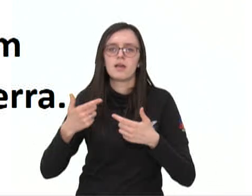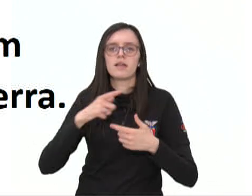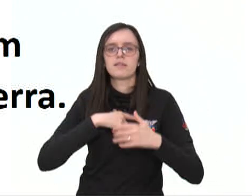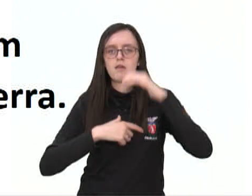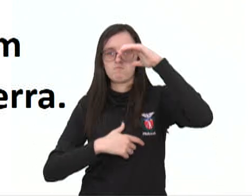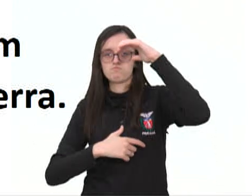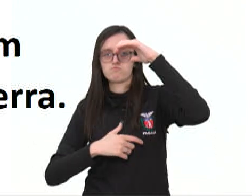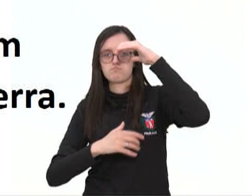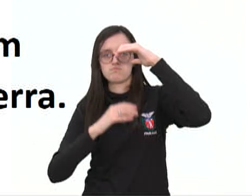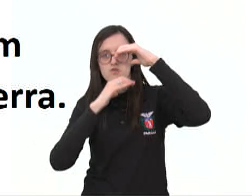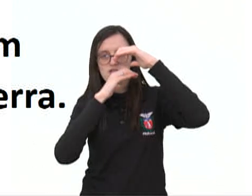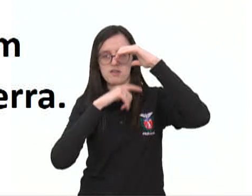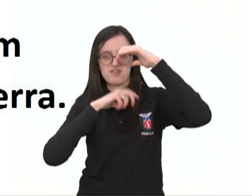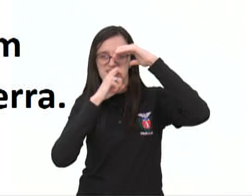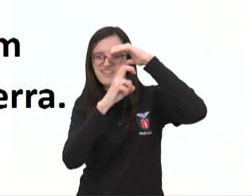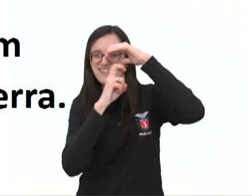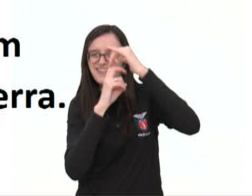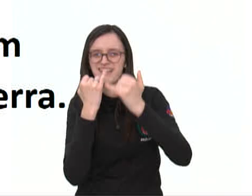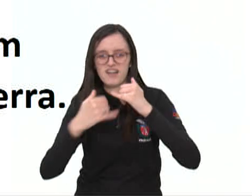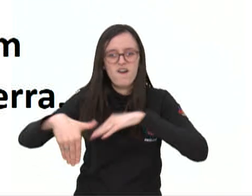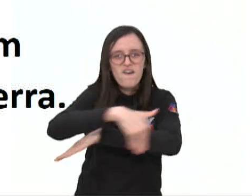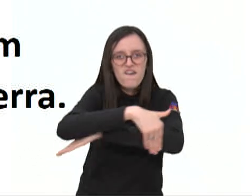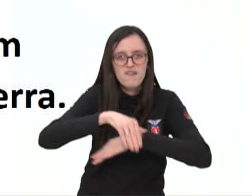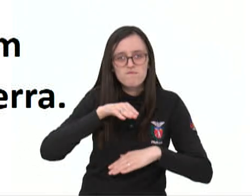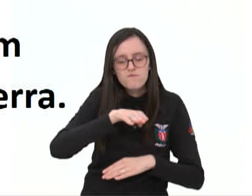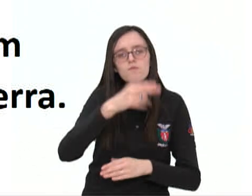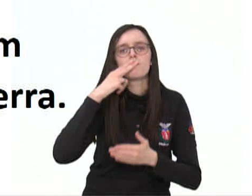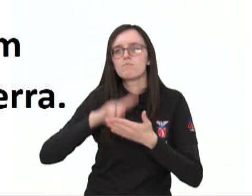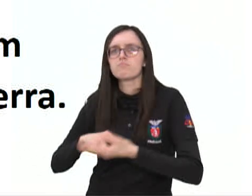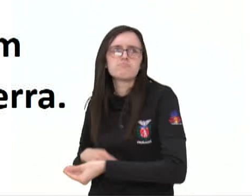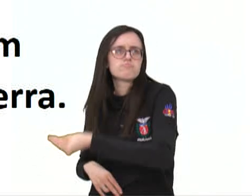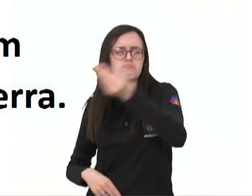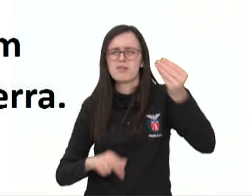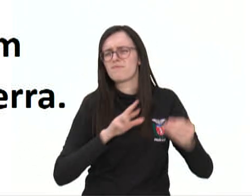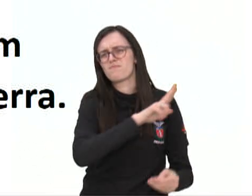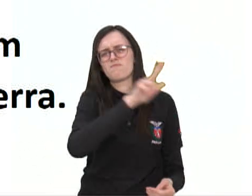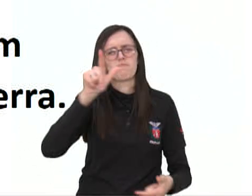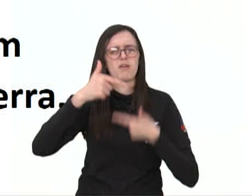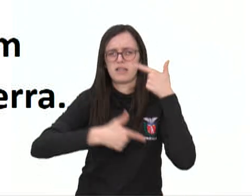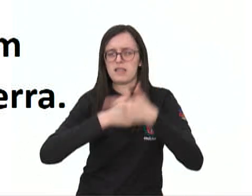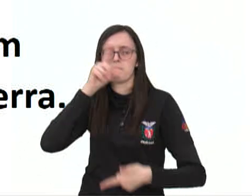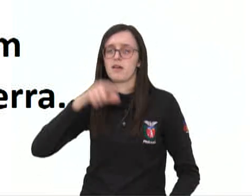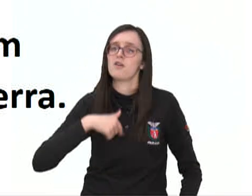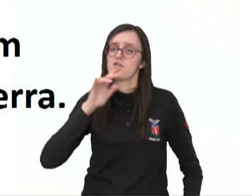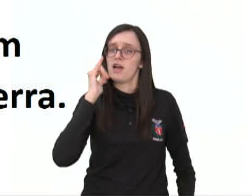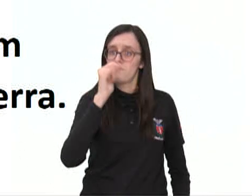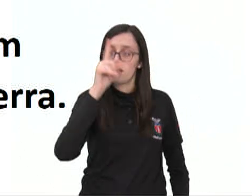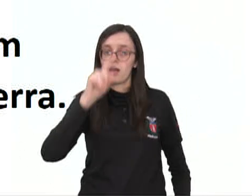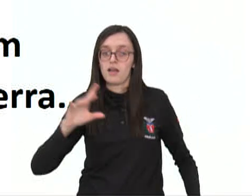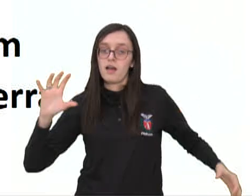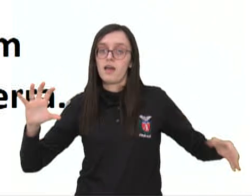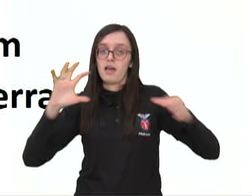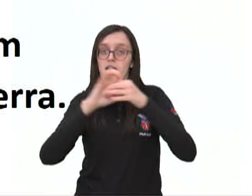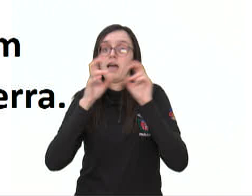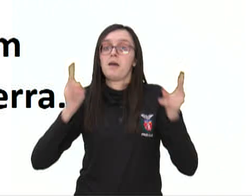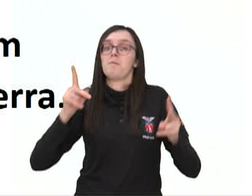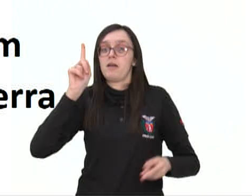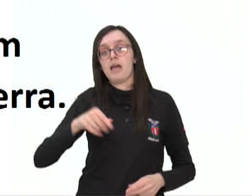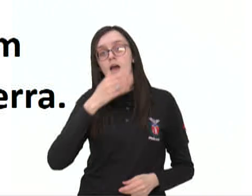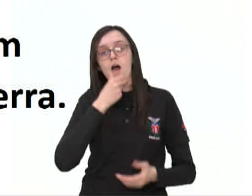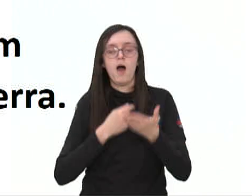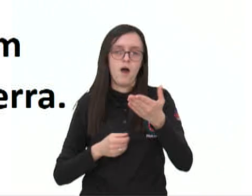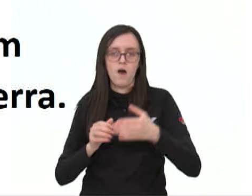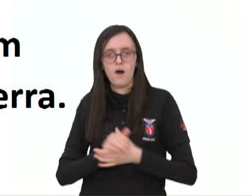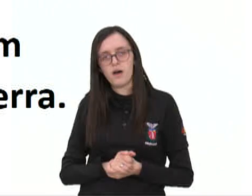bondes, agentes do serviço postal, entre outras funções que eram, como eu falei, ligadas aos